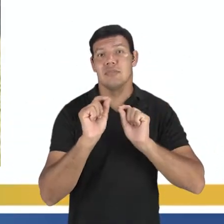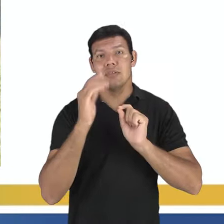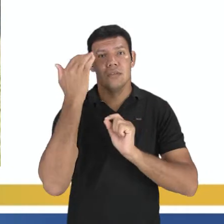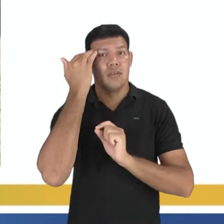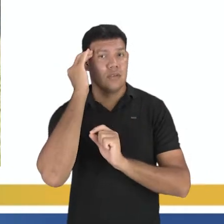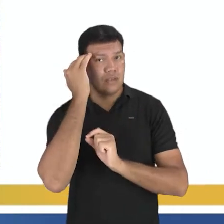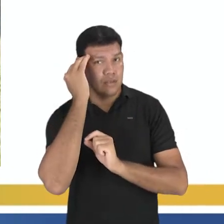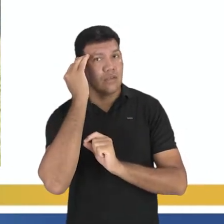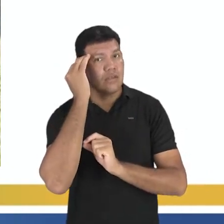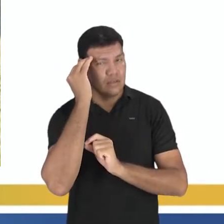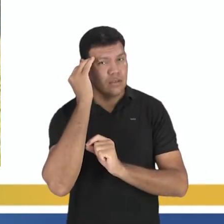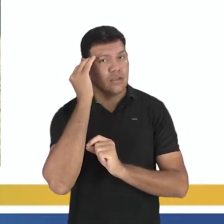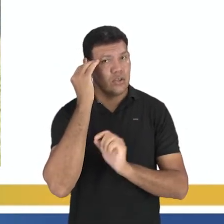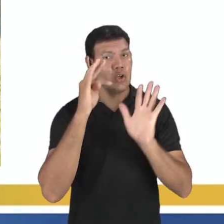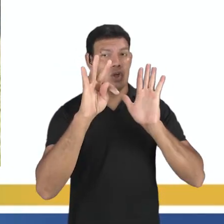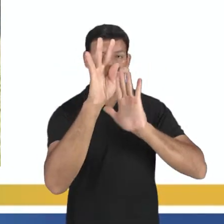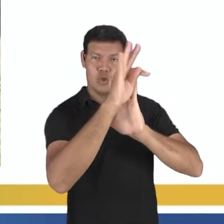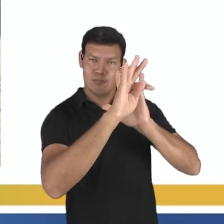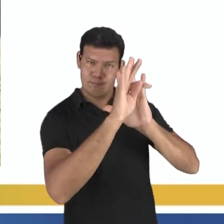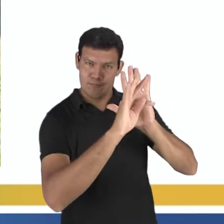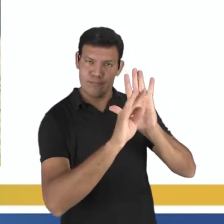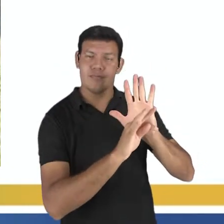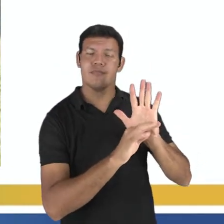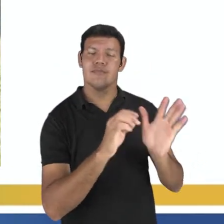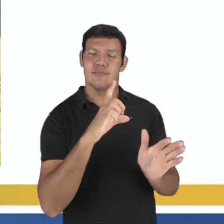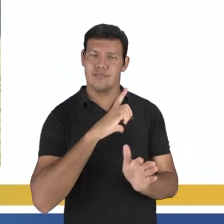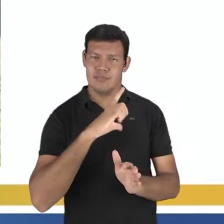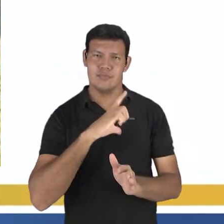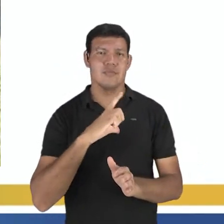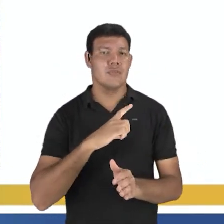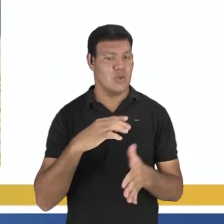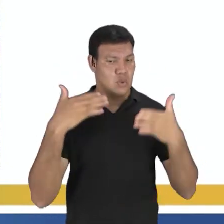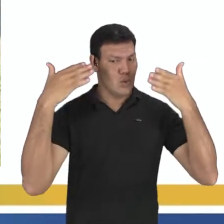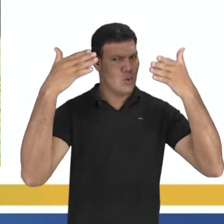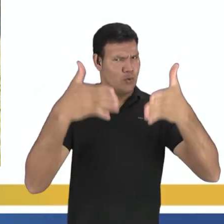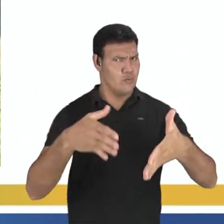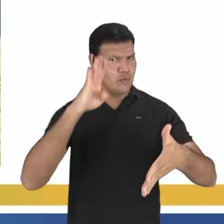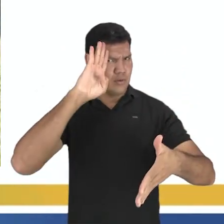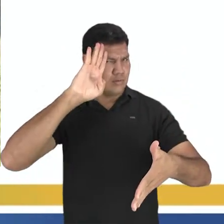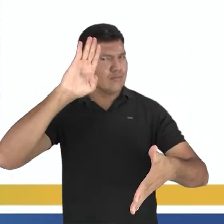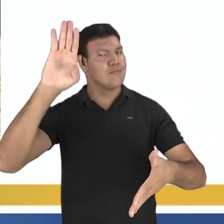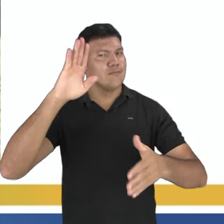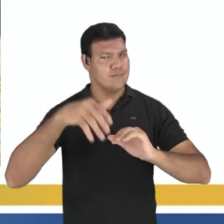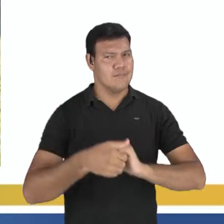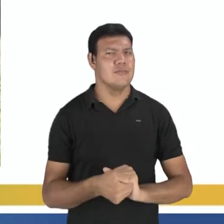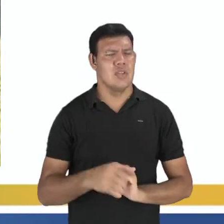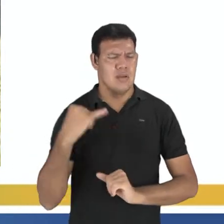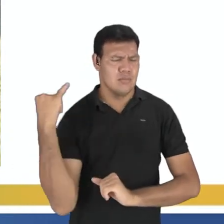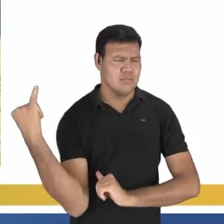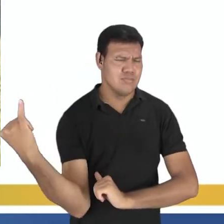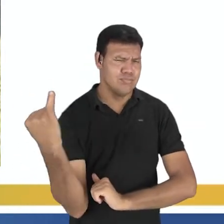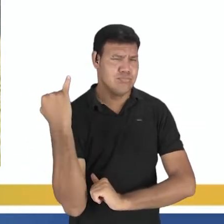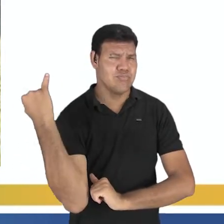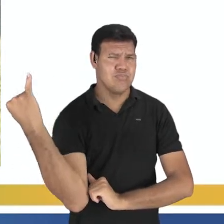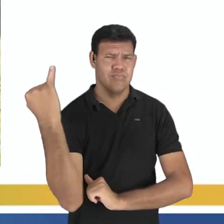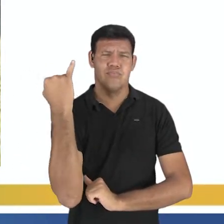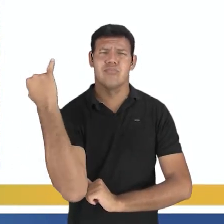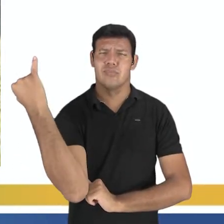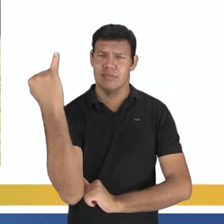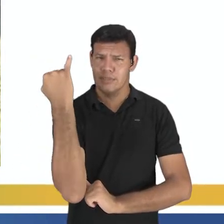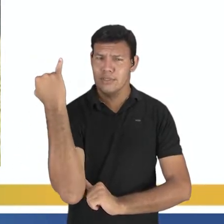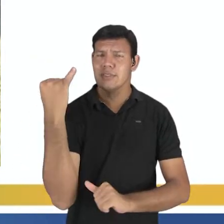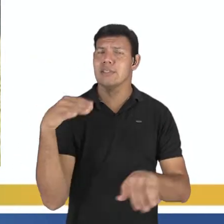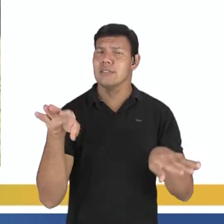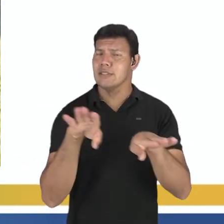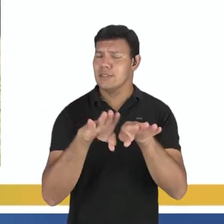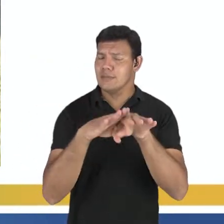entender, crianças, que todo texto, ele tem sim uma informação que é principal, que é a mais importante e que ela